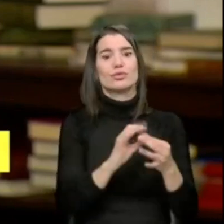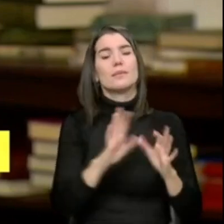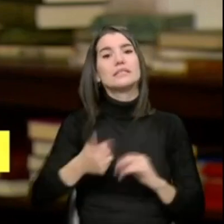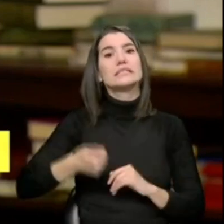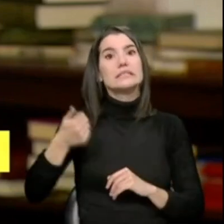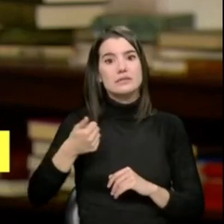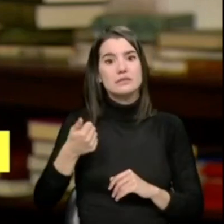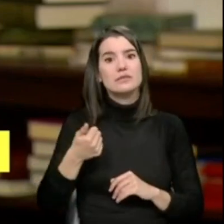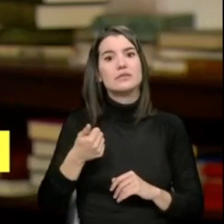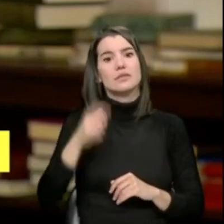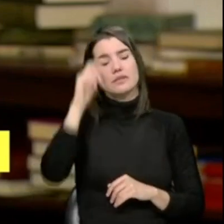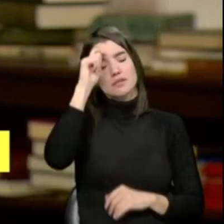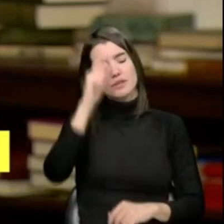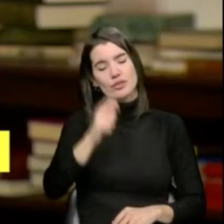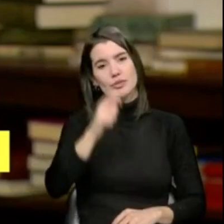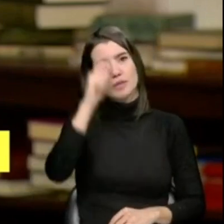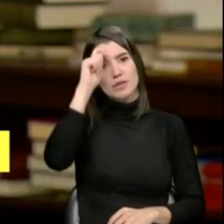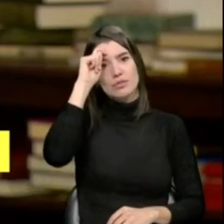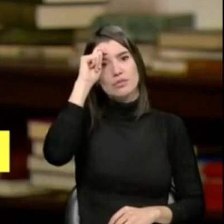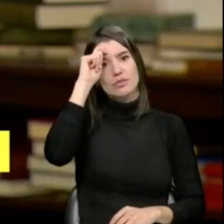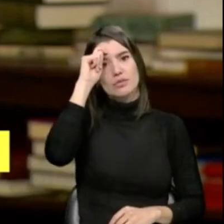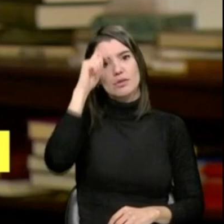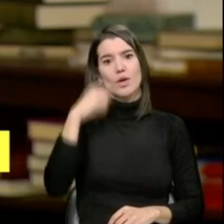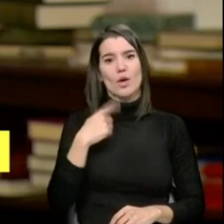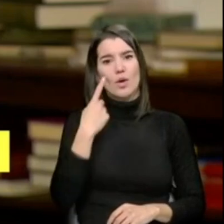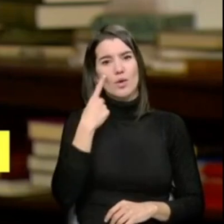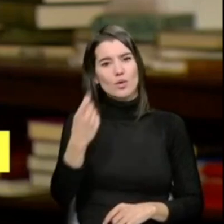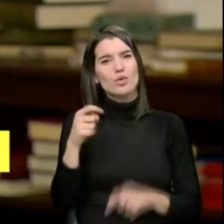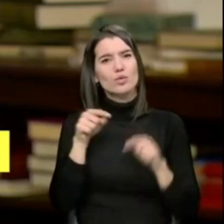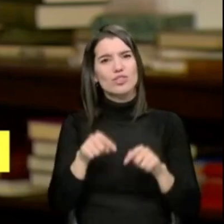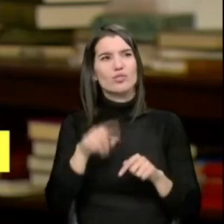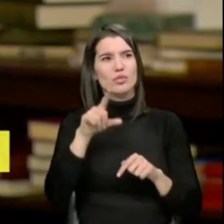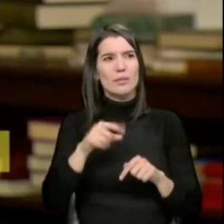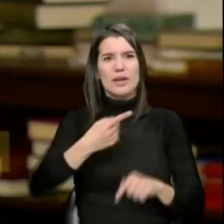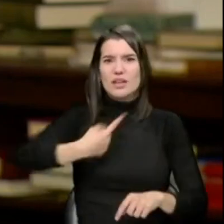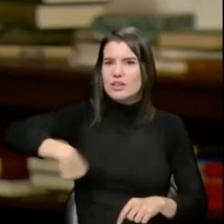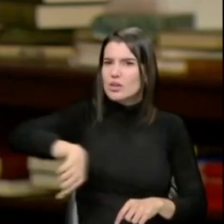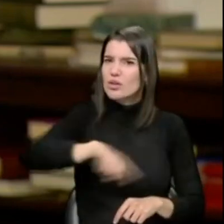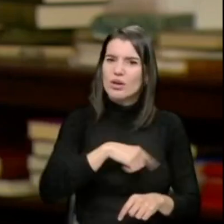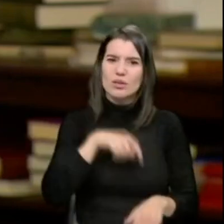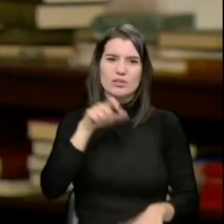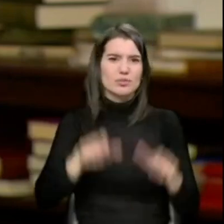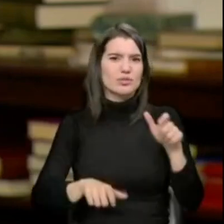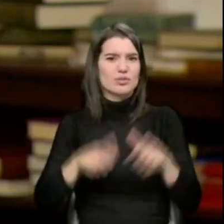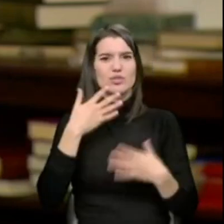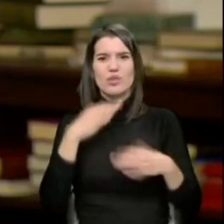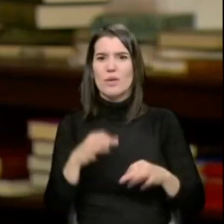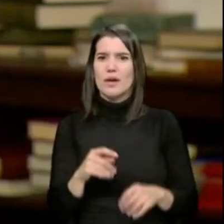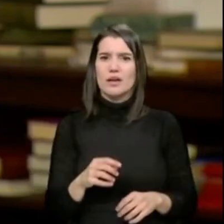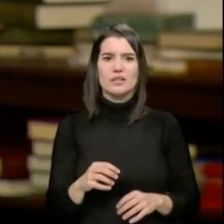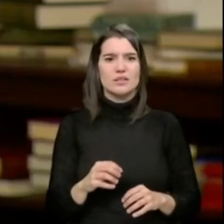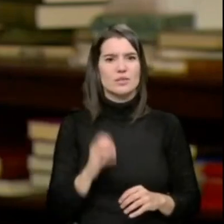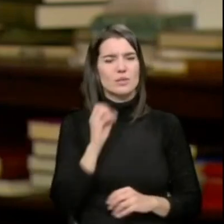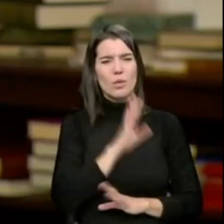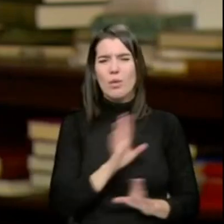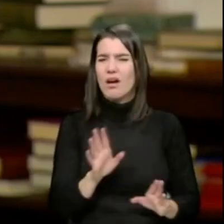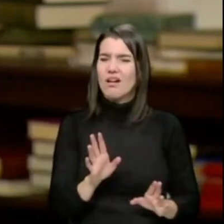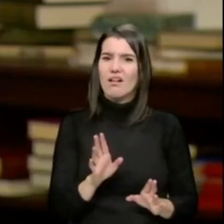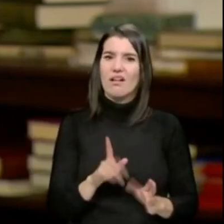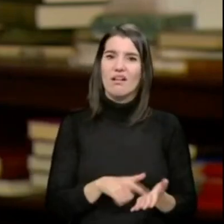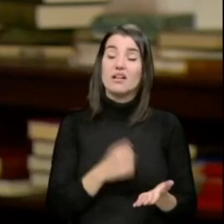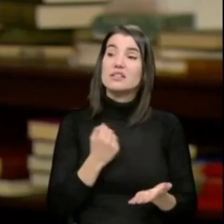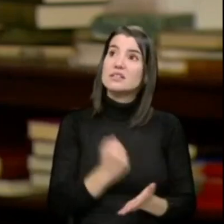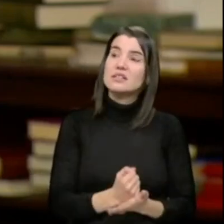tudo ter respeito. E eu noto que isto até entre nós, mortais comuns, não acontece. Há sempre